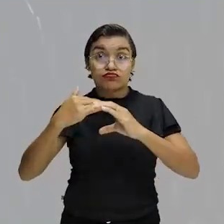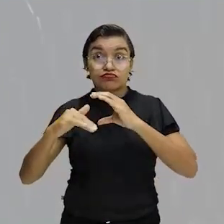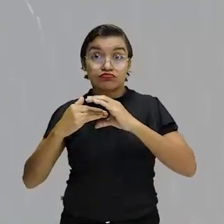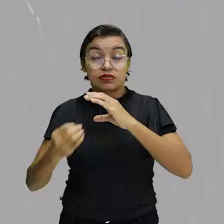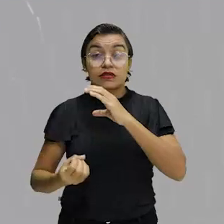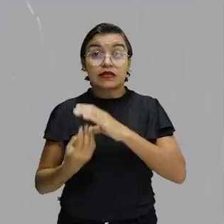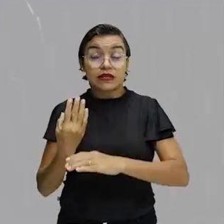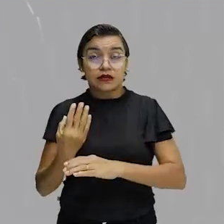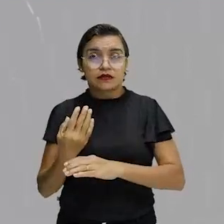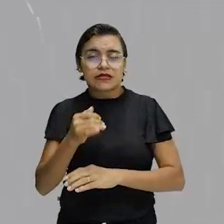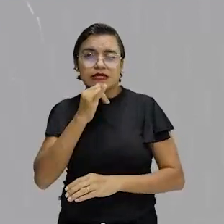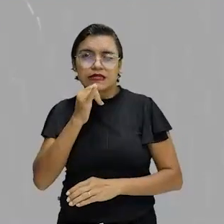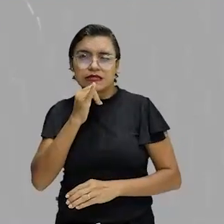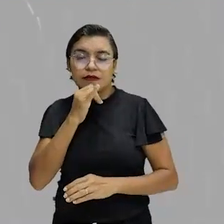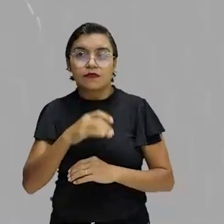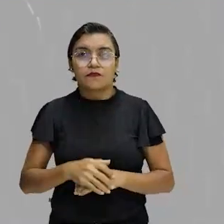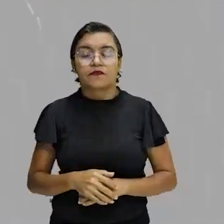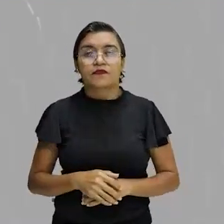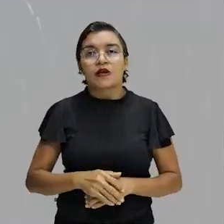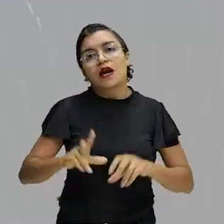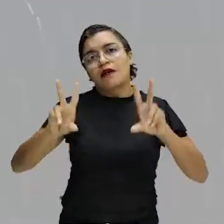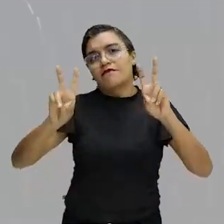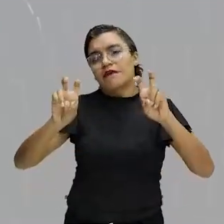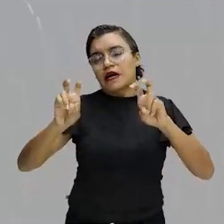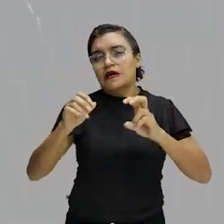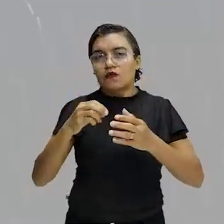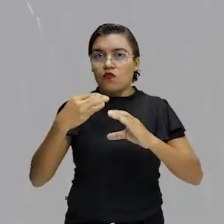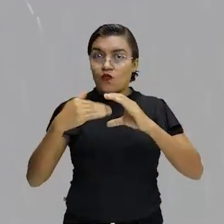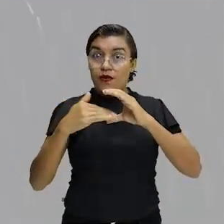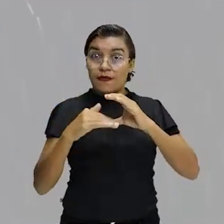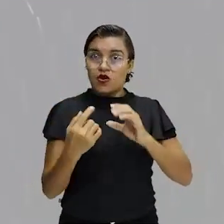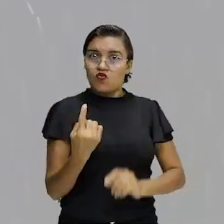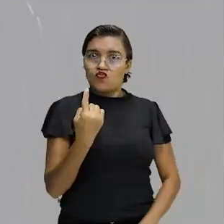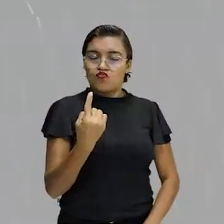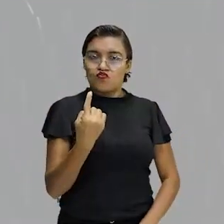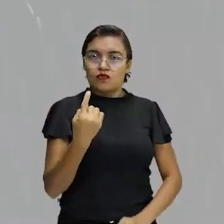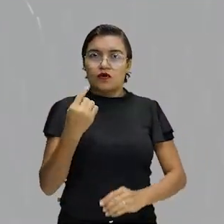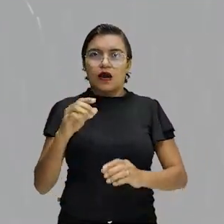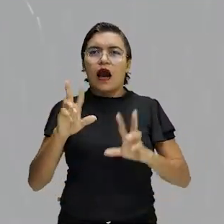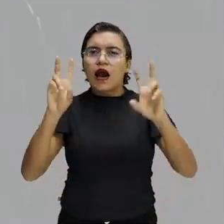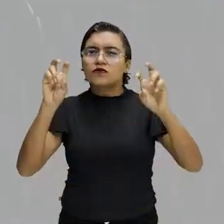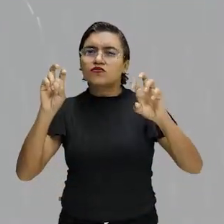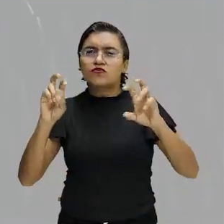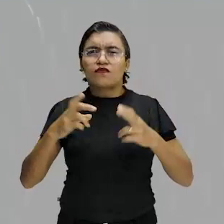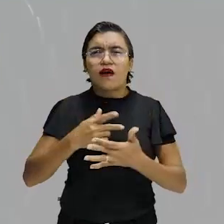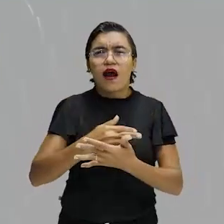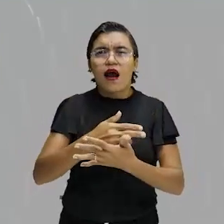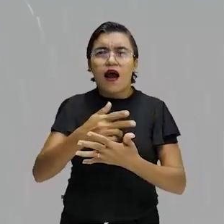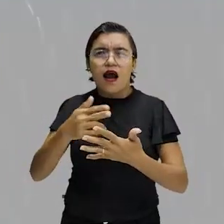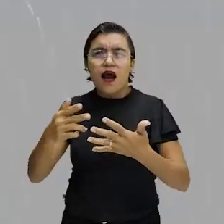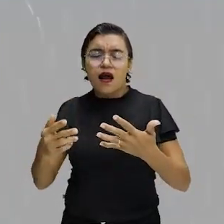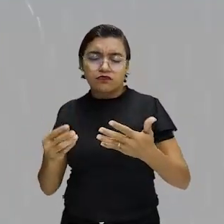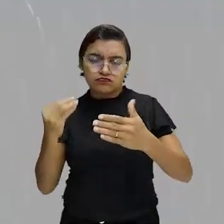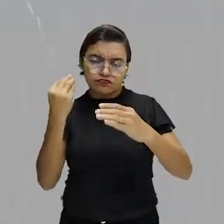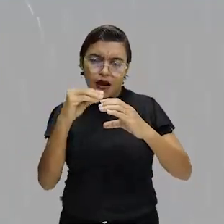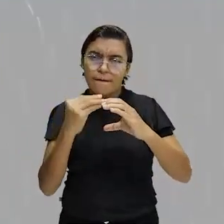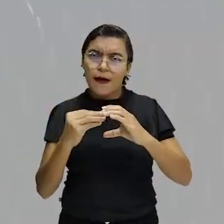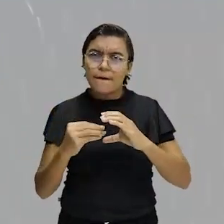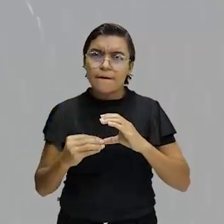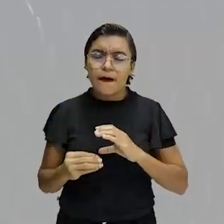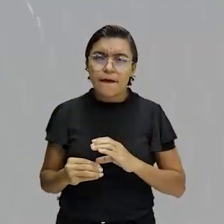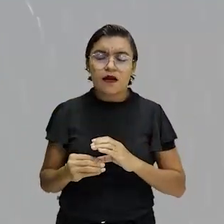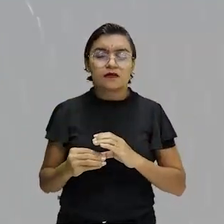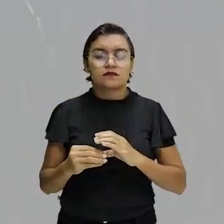os assuntos que são diversificados. Certamente, a pessoa que vai lhe responder vai ficar até perdida diante de tantos